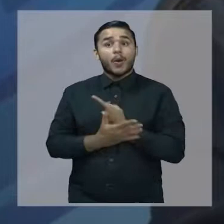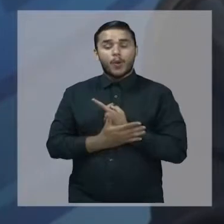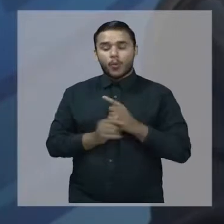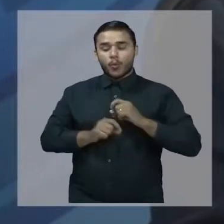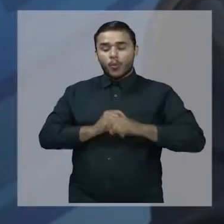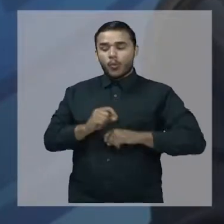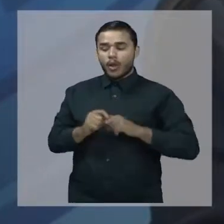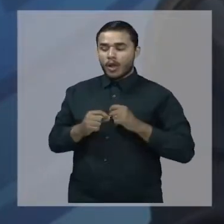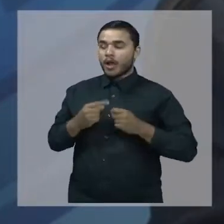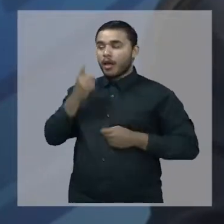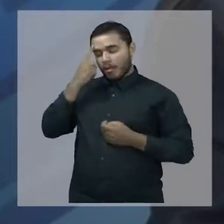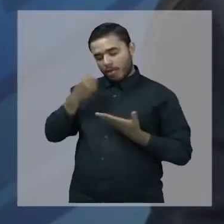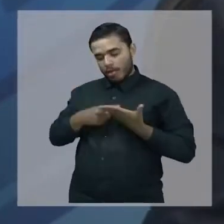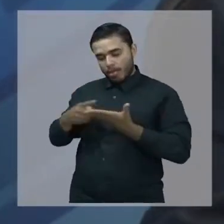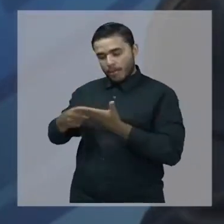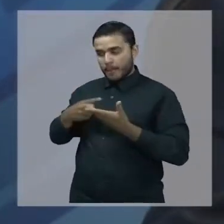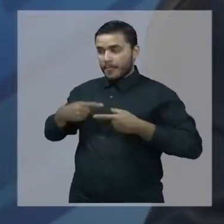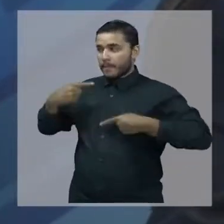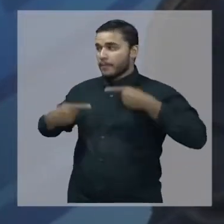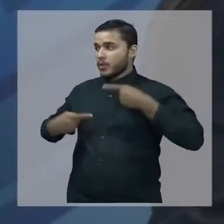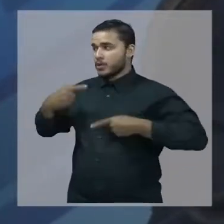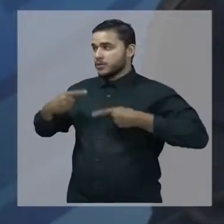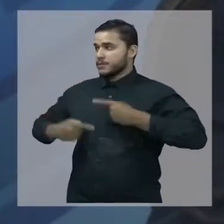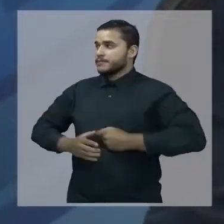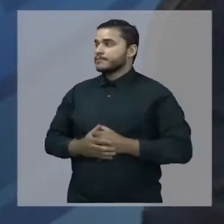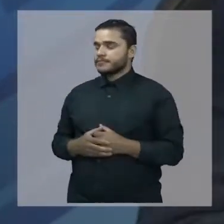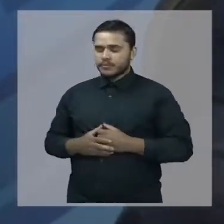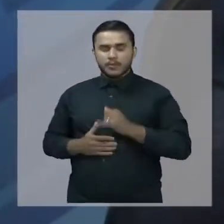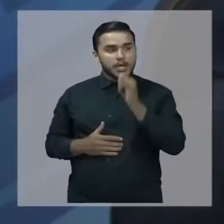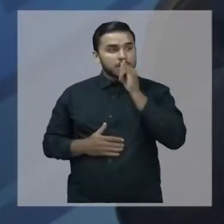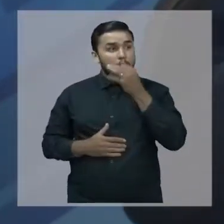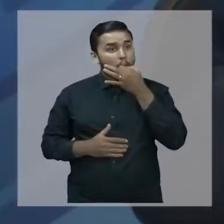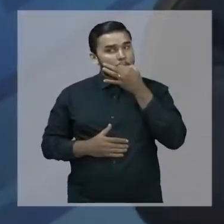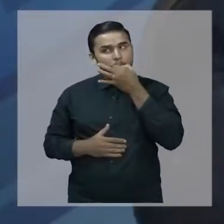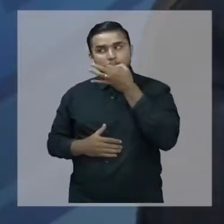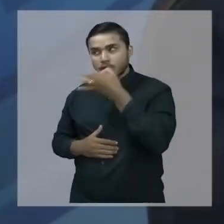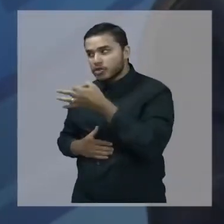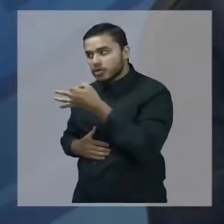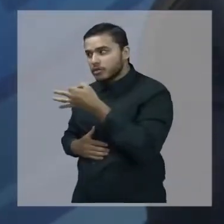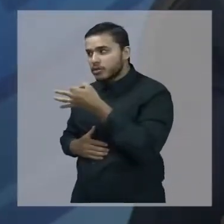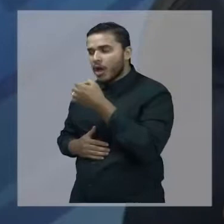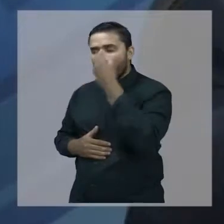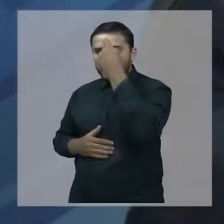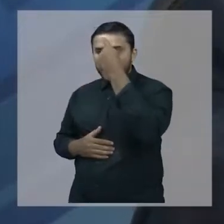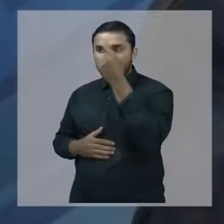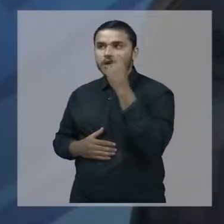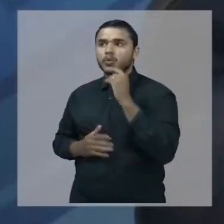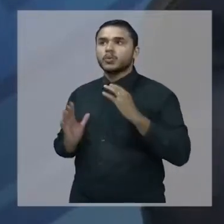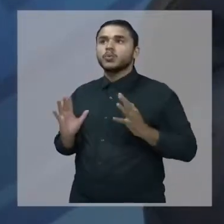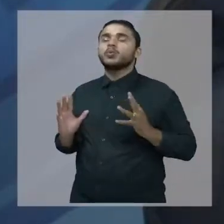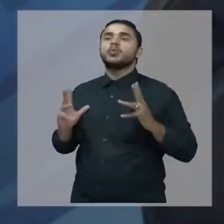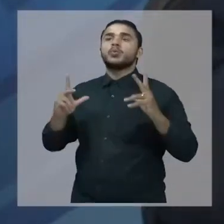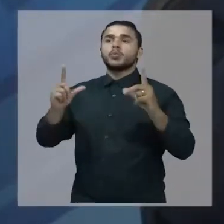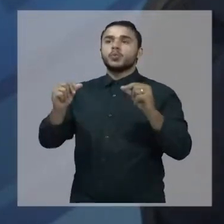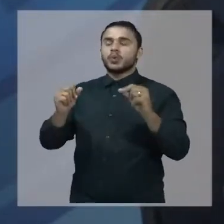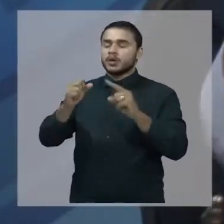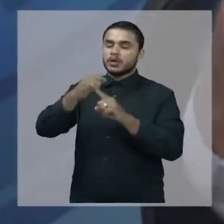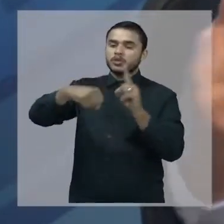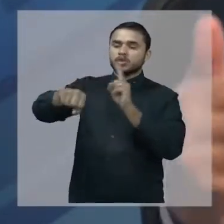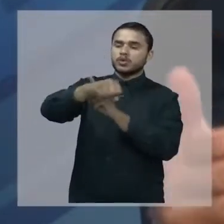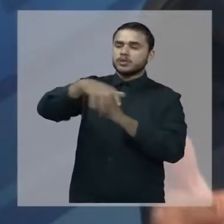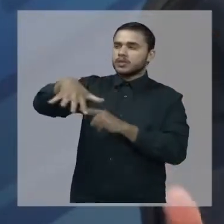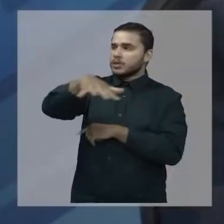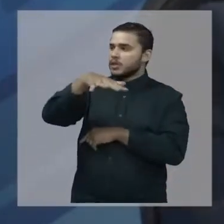concentração política. O que se objetiva não é, eu volto a insistir, não é a satisfação